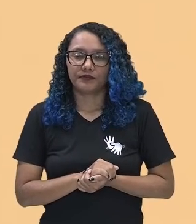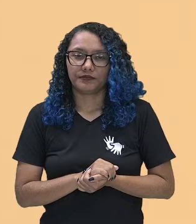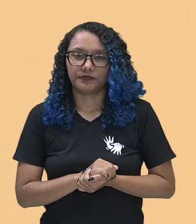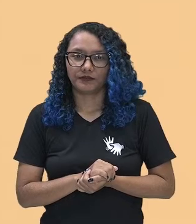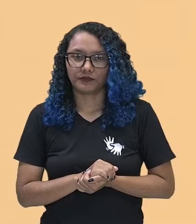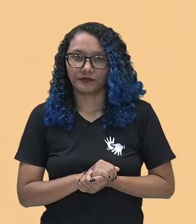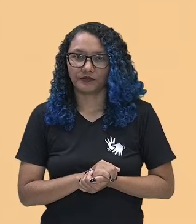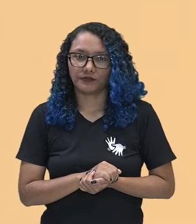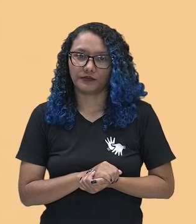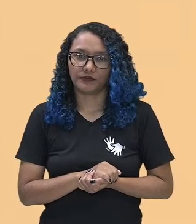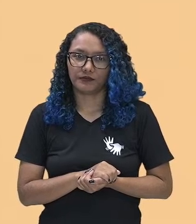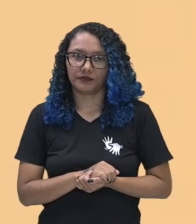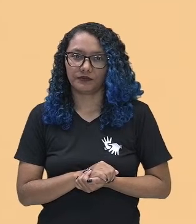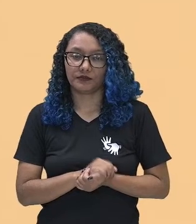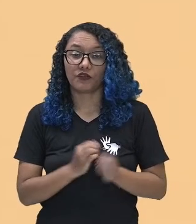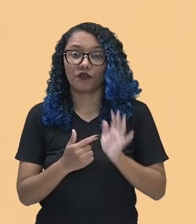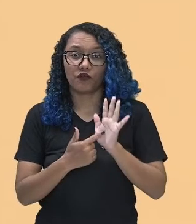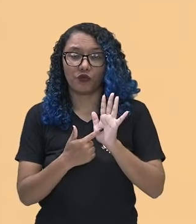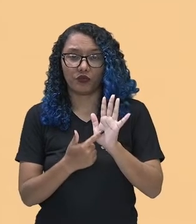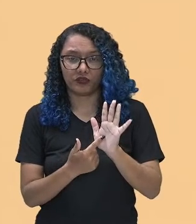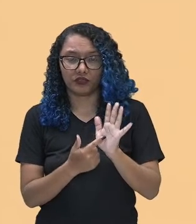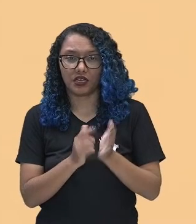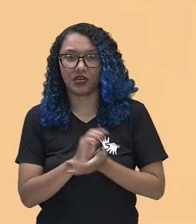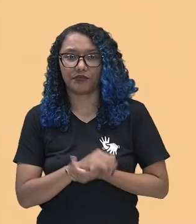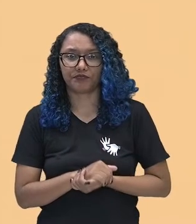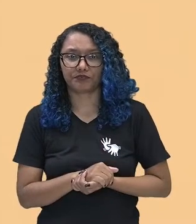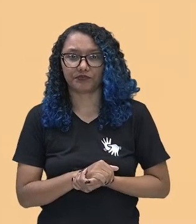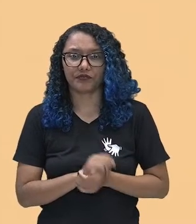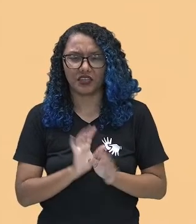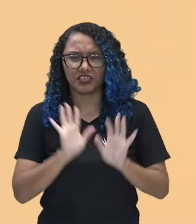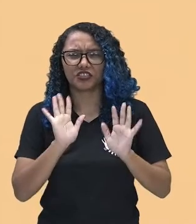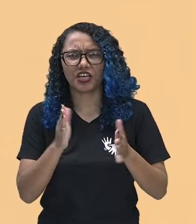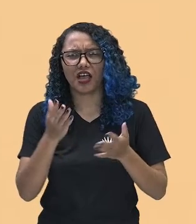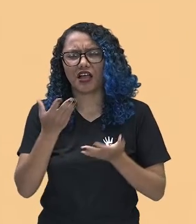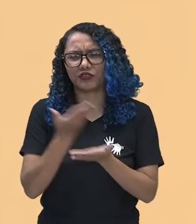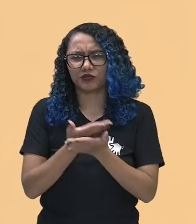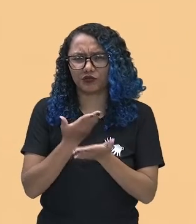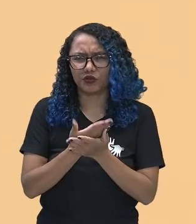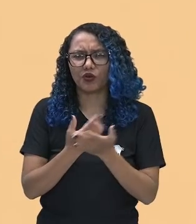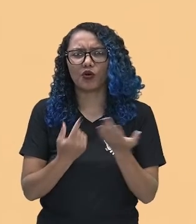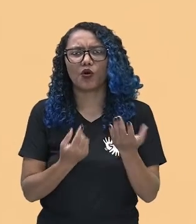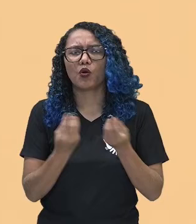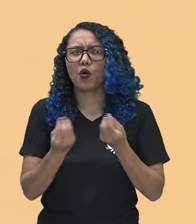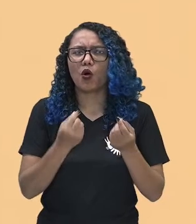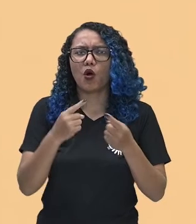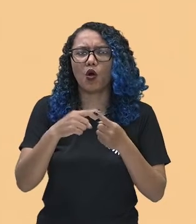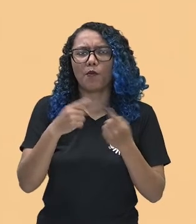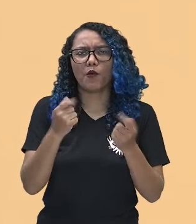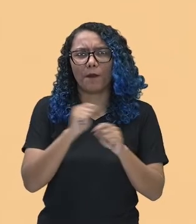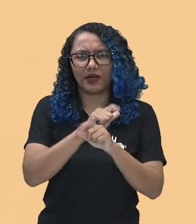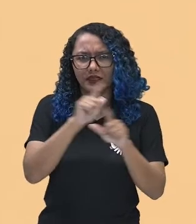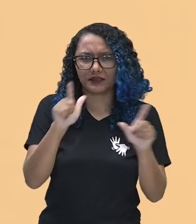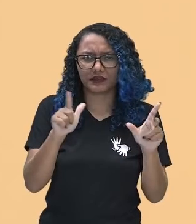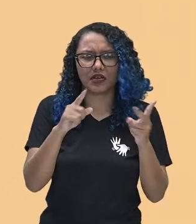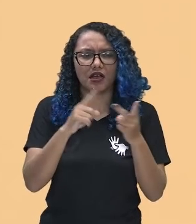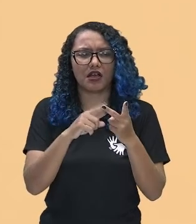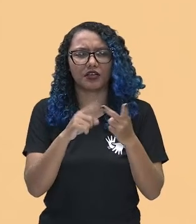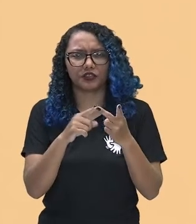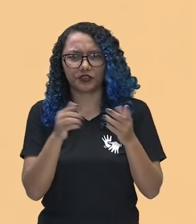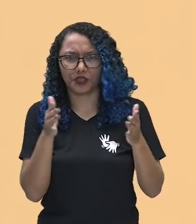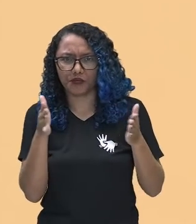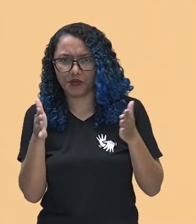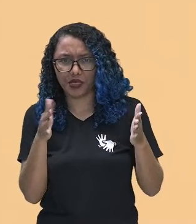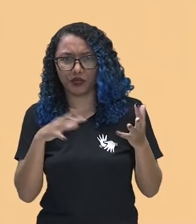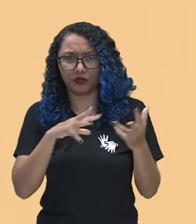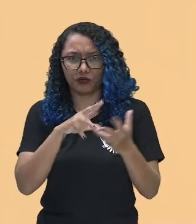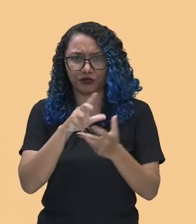aí a diferença entre a paisagem com relação ao tempo geológico e ao tempo histórico.